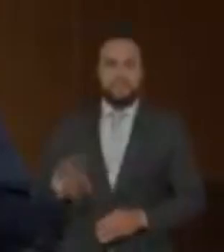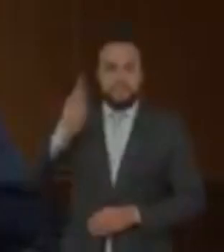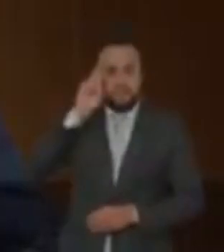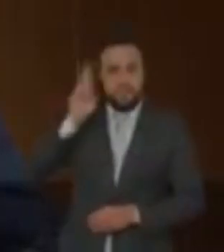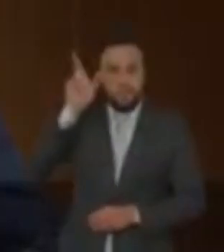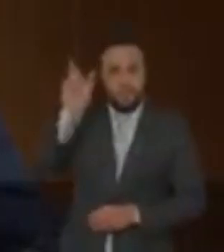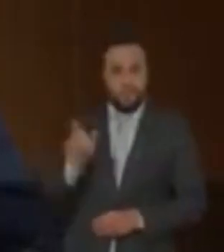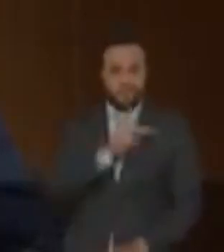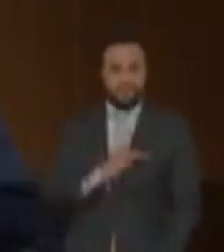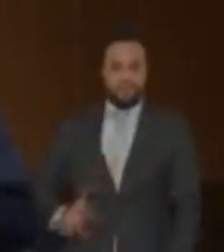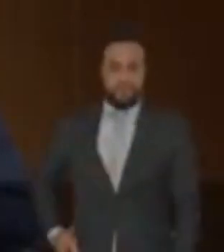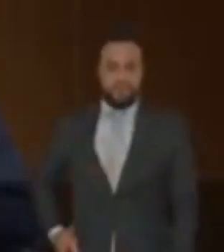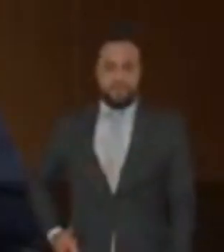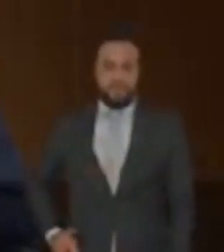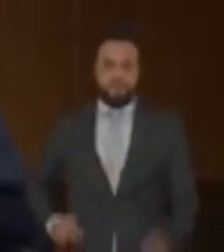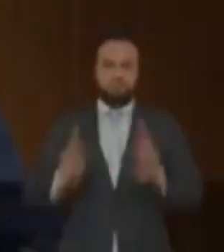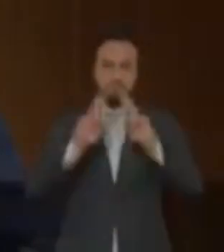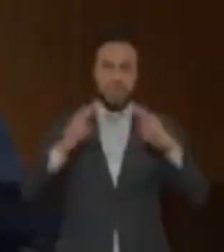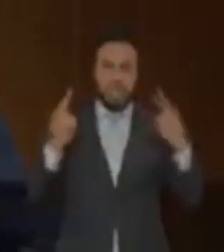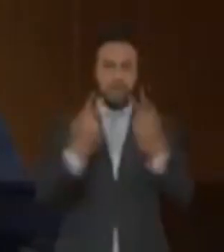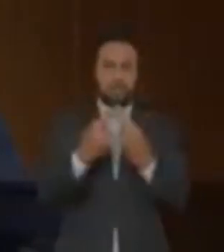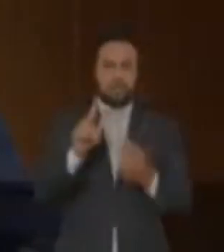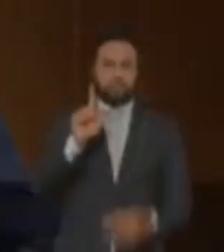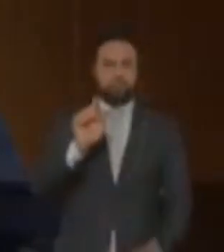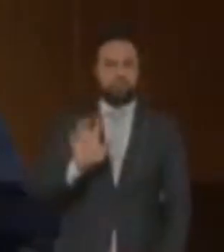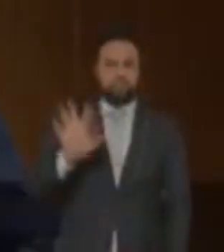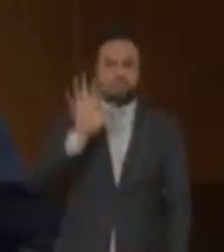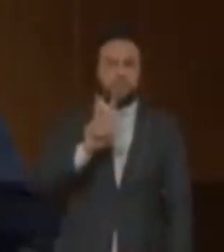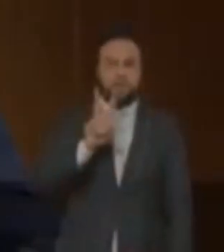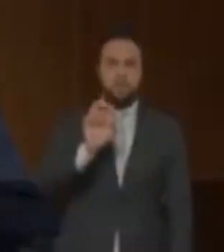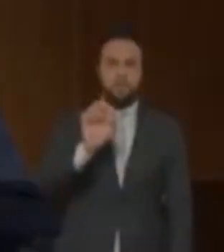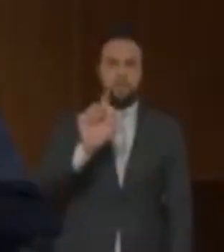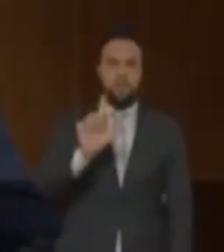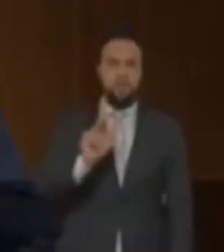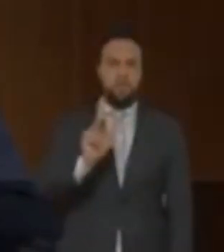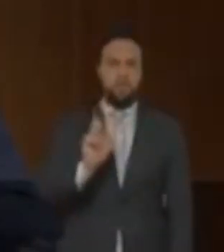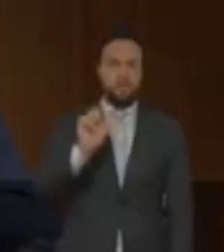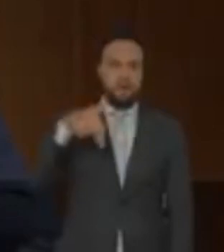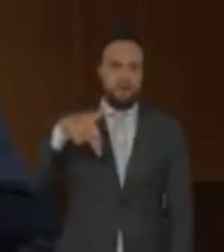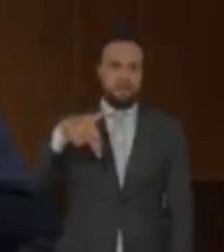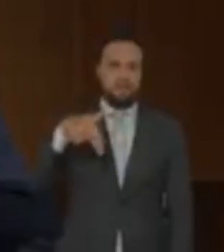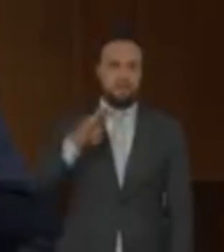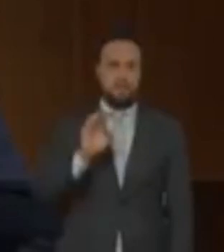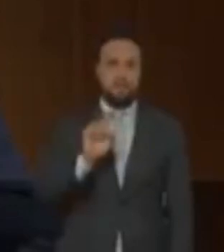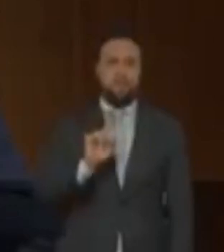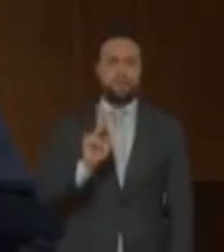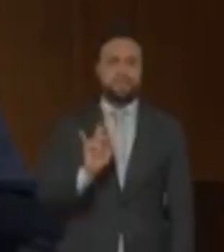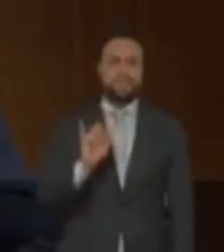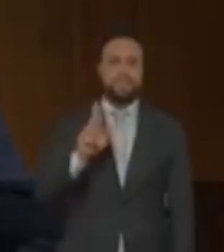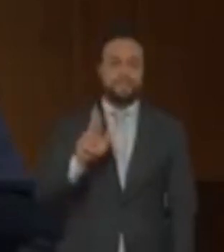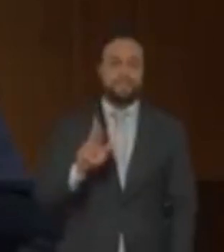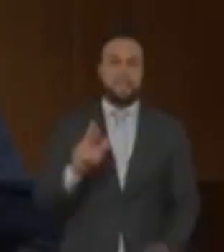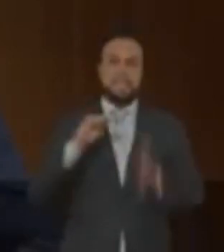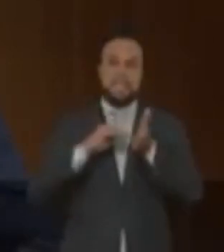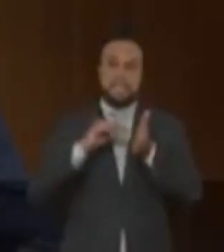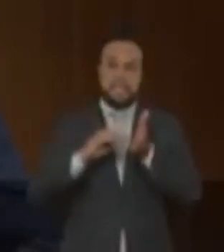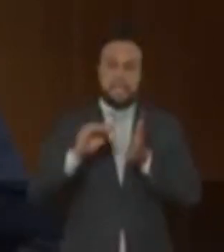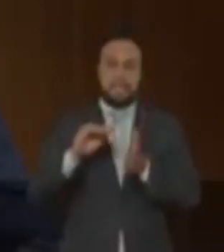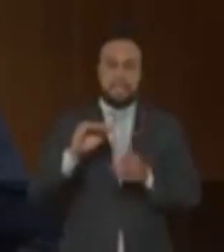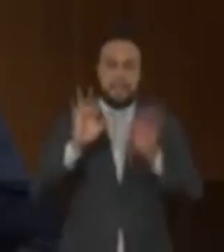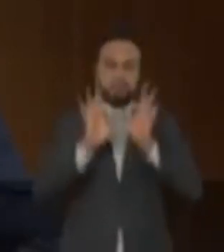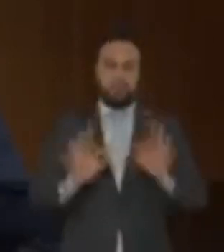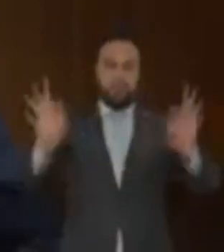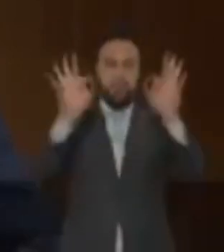o senhor presidente da assembleia-geral Vulcan busque ao Senhor secretário-geral da ONU António Guterres